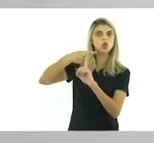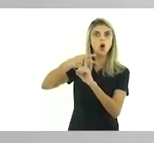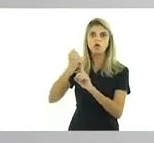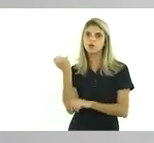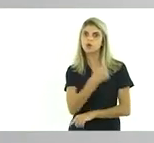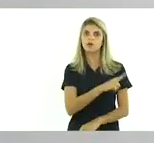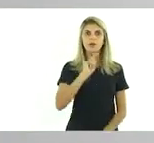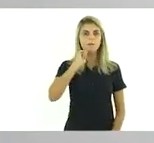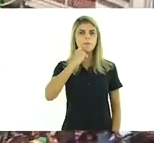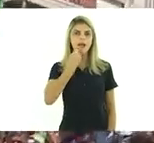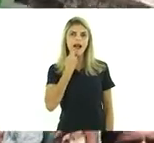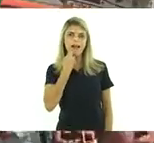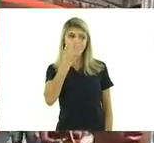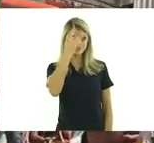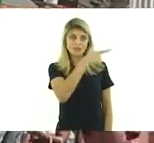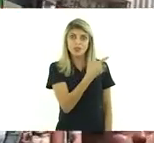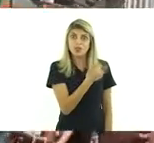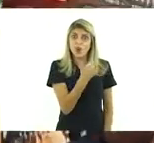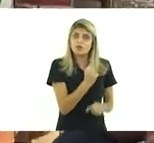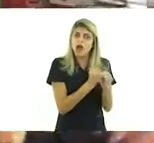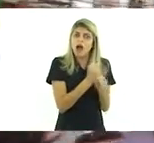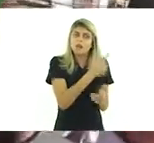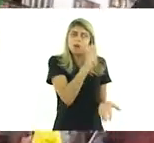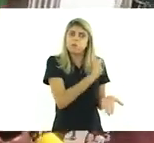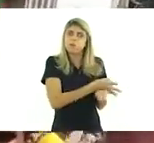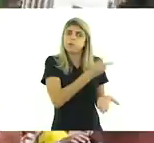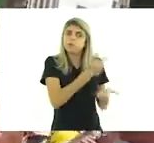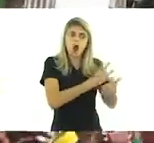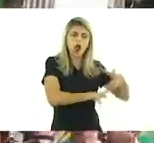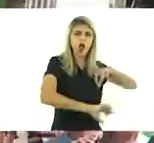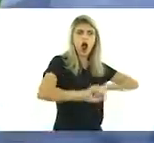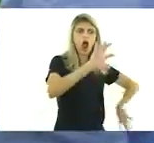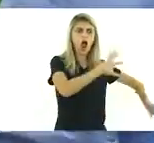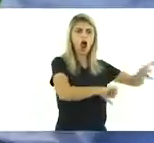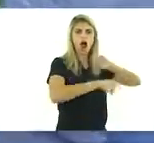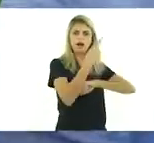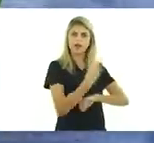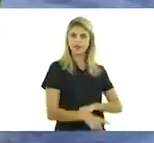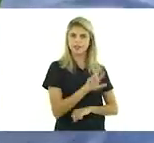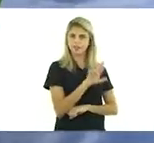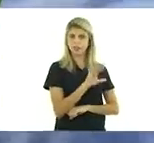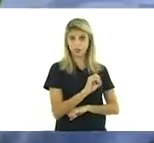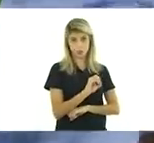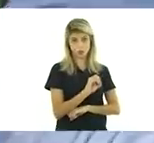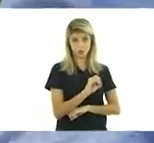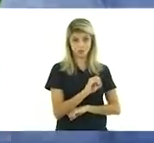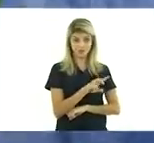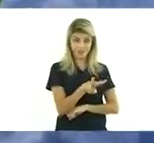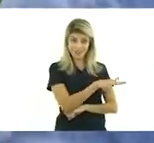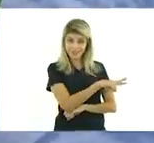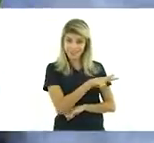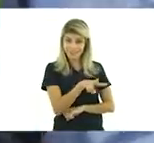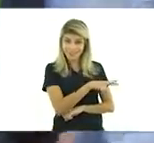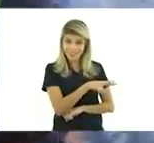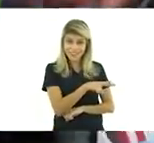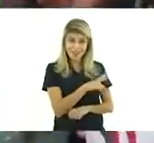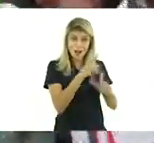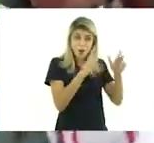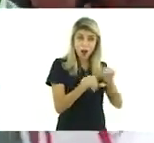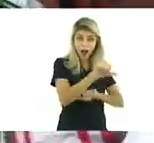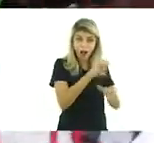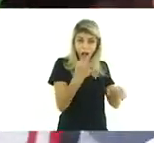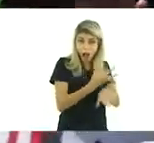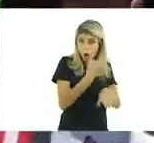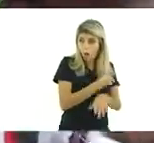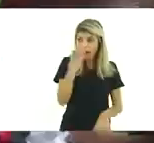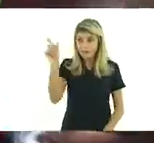votação desses que há 12 anos estão assaltando o Rio de Janeiro. Eles não toleram gente como o Wilson